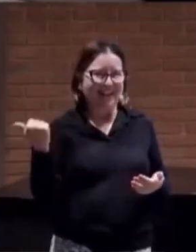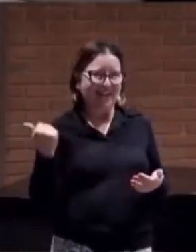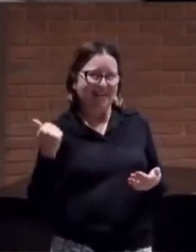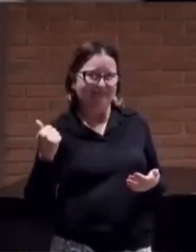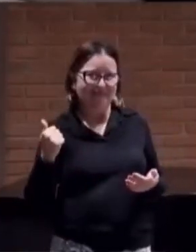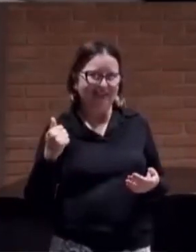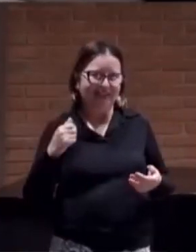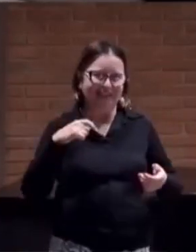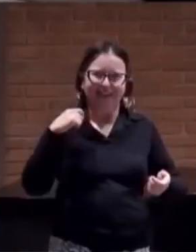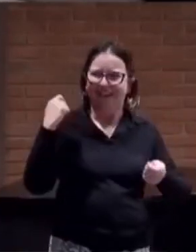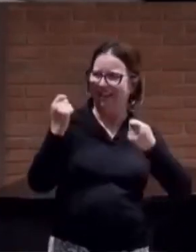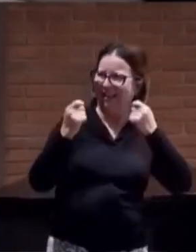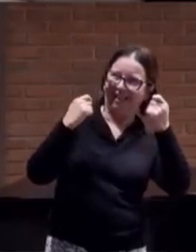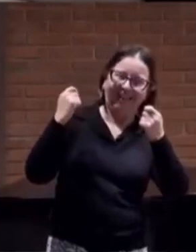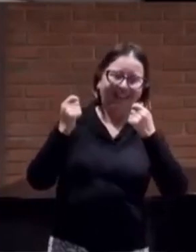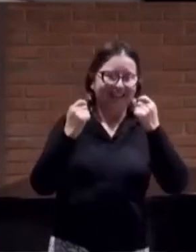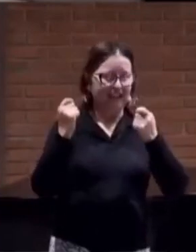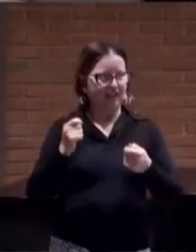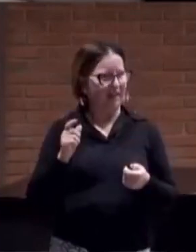nem do boteco.